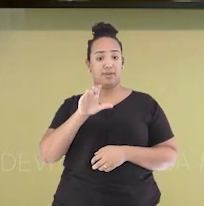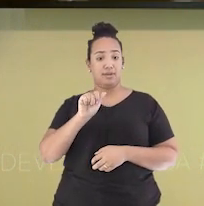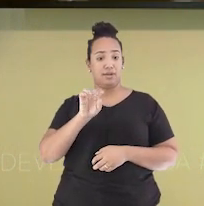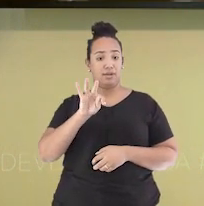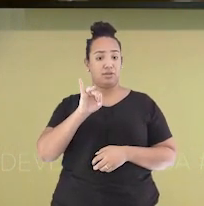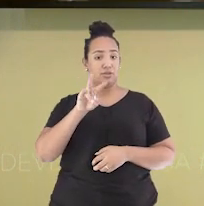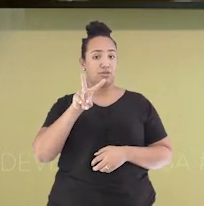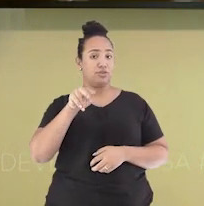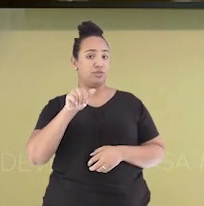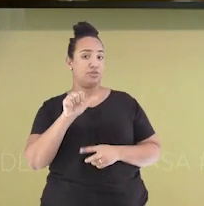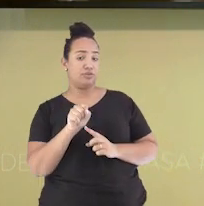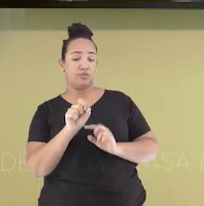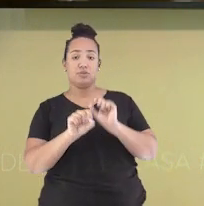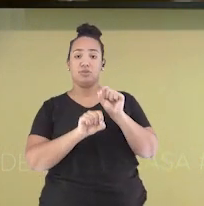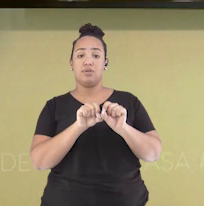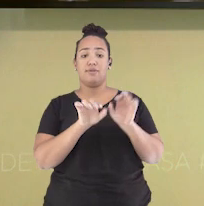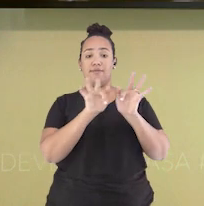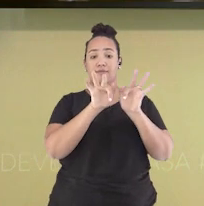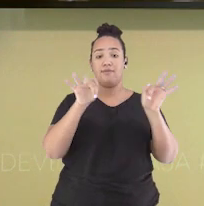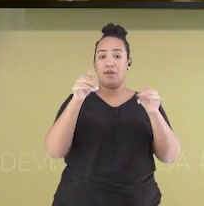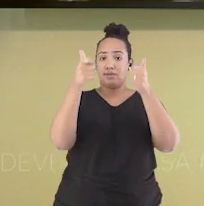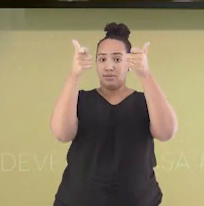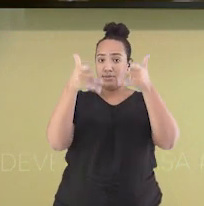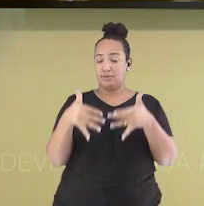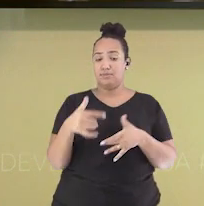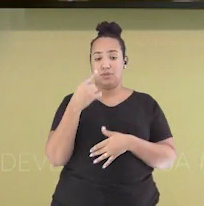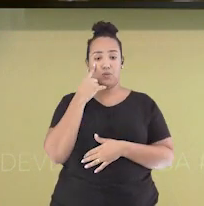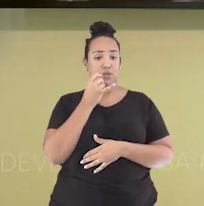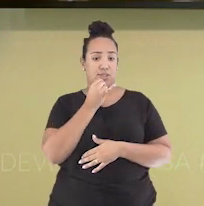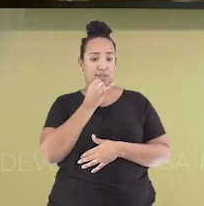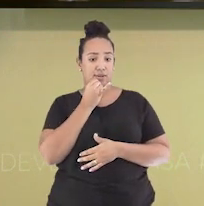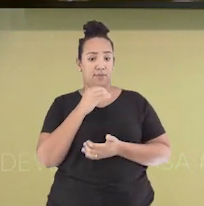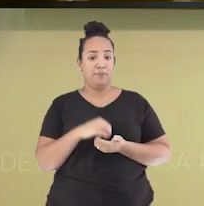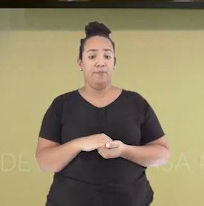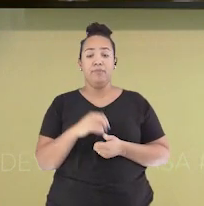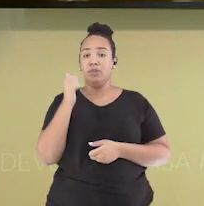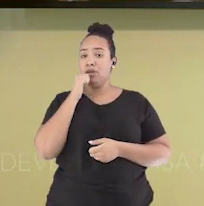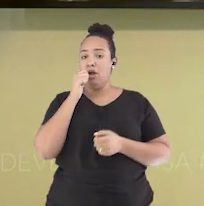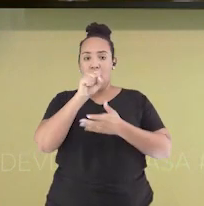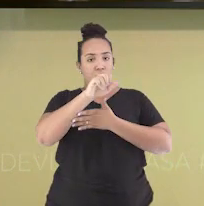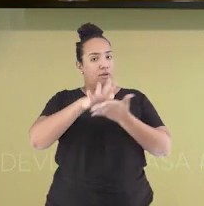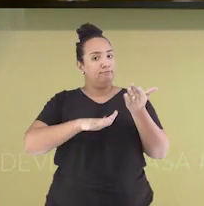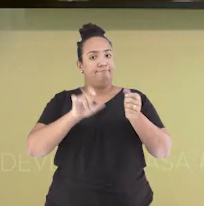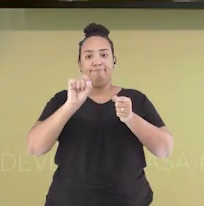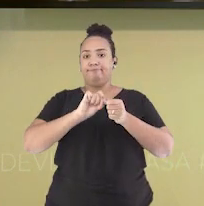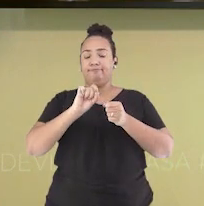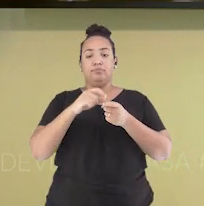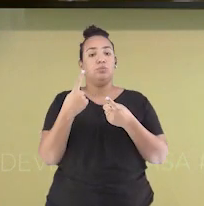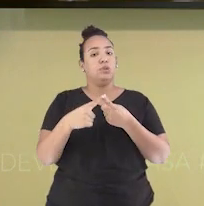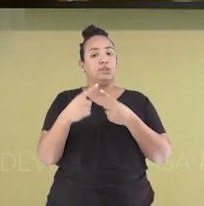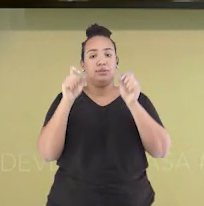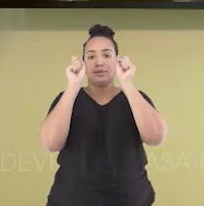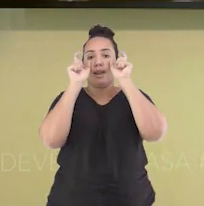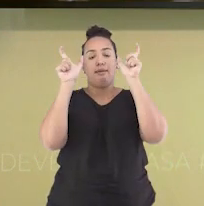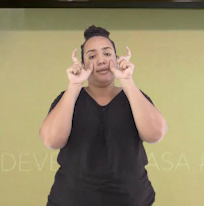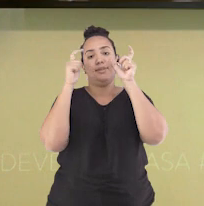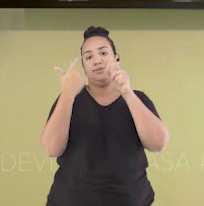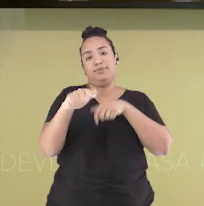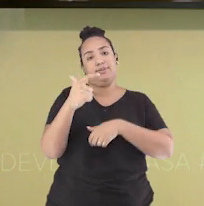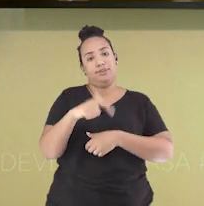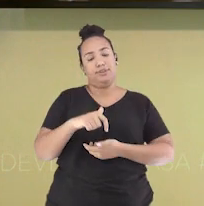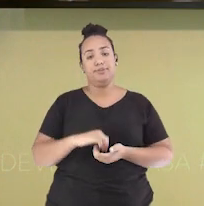causam efeito de explicação entre os termos. Olha esses exemplos. Bianca não fez atividade, pois não prestou atenção na